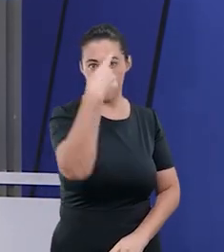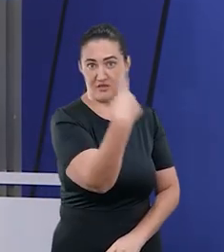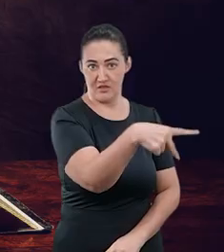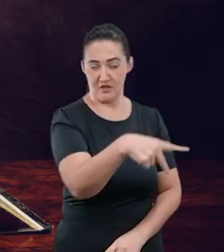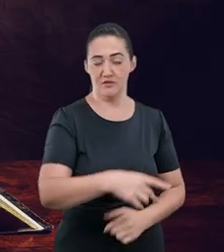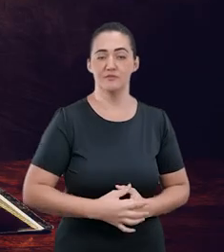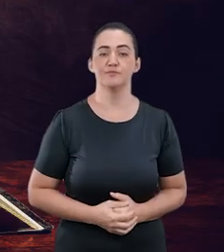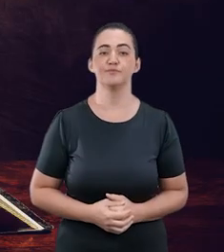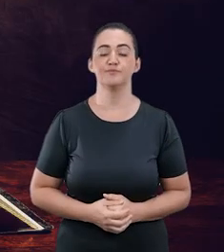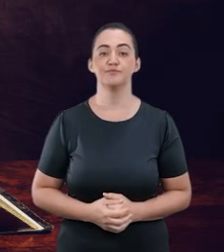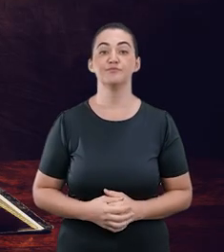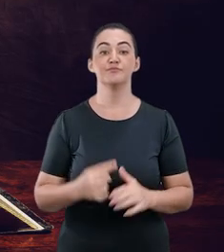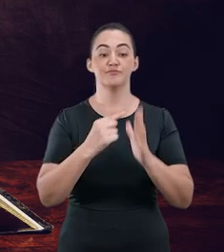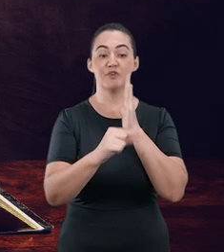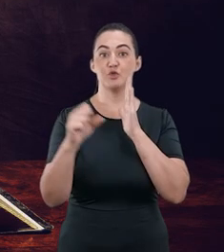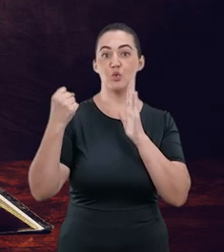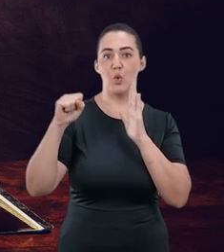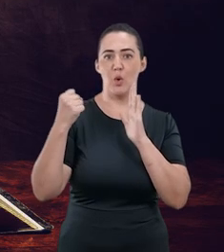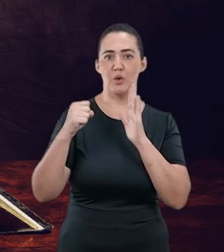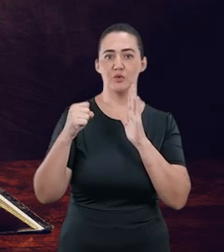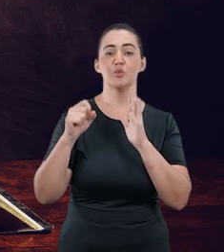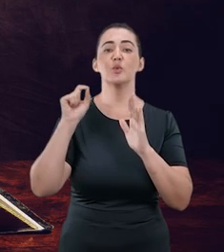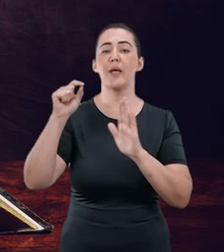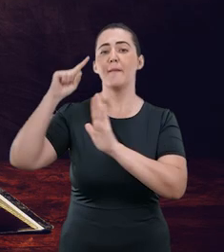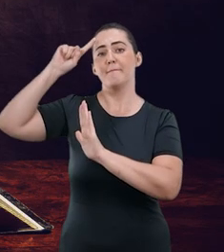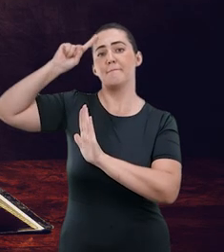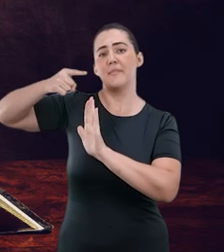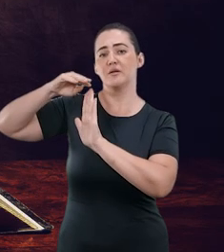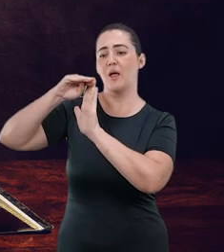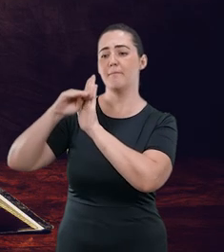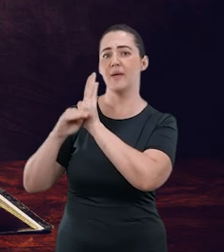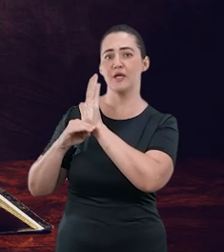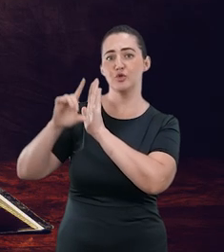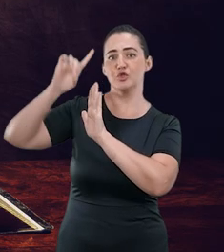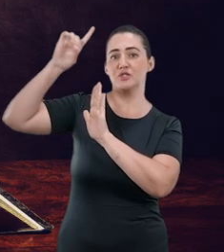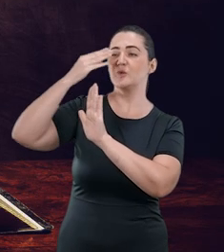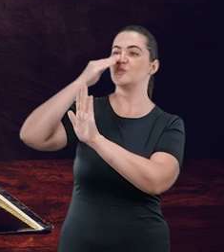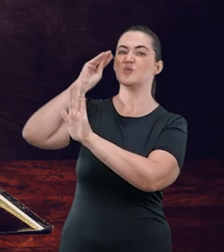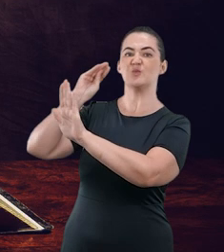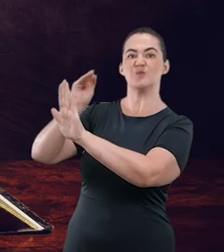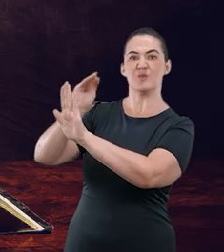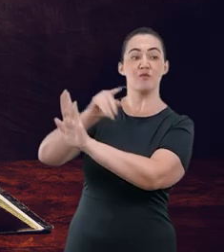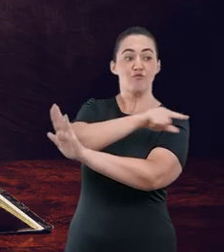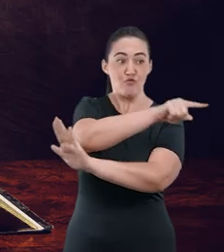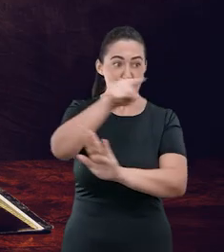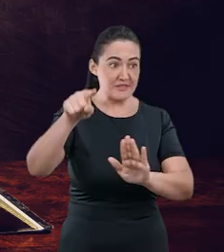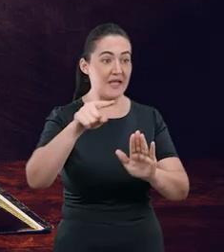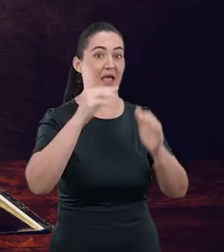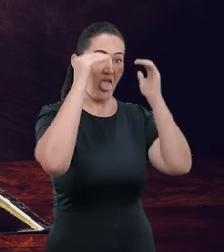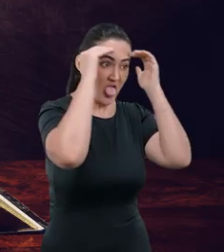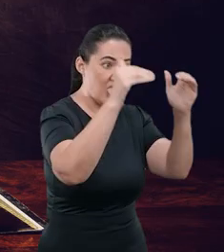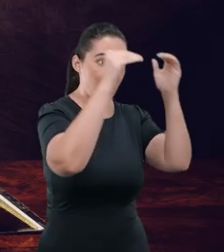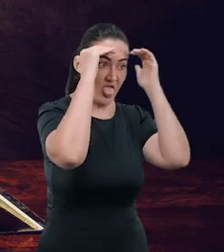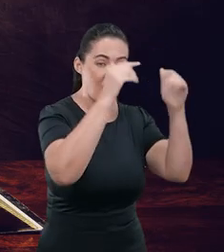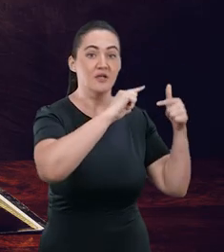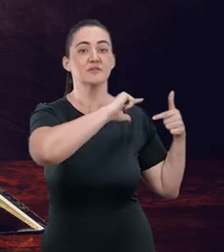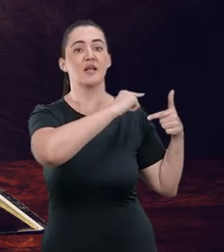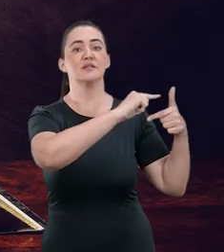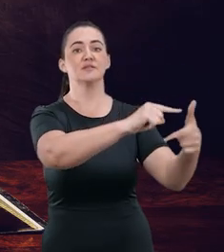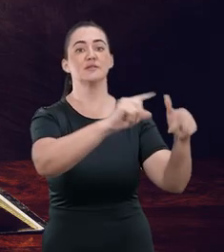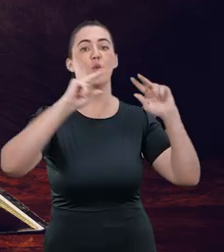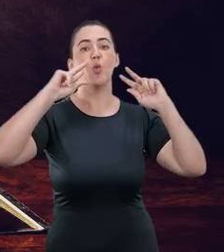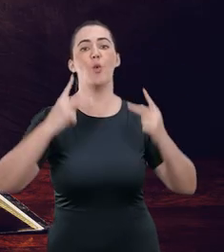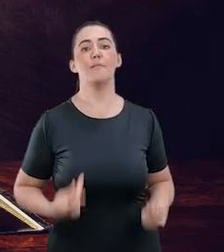nós. Rejeitando o mandamento de Deus, vocês guardam a tradição humana. Olha o que Jesus está dizendo